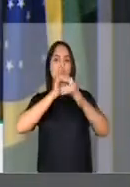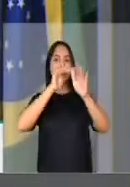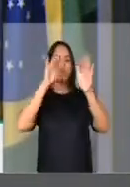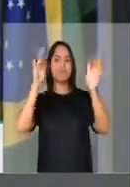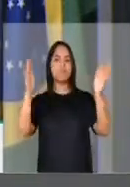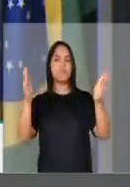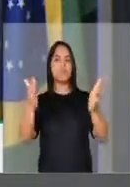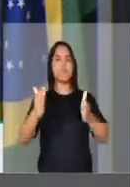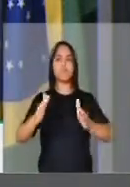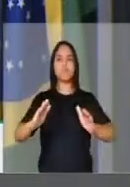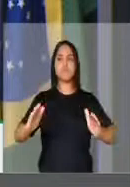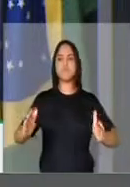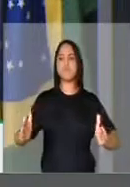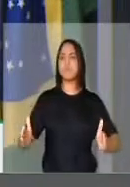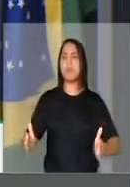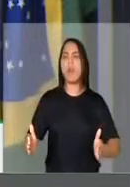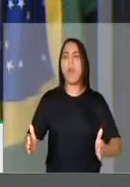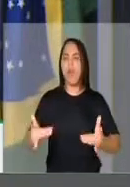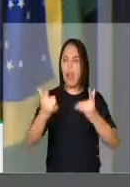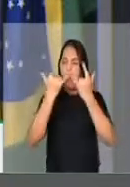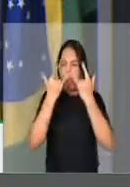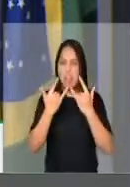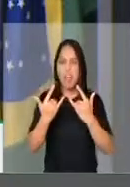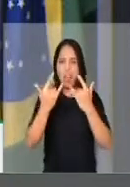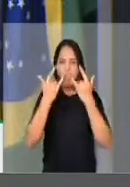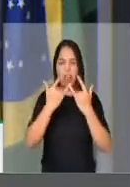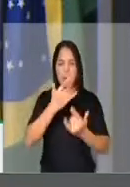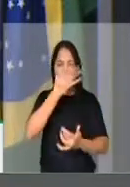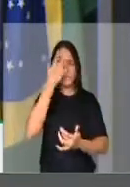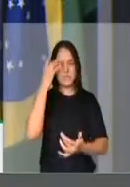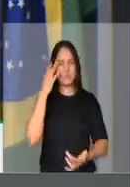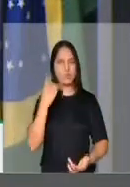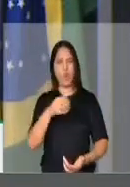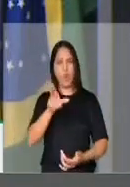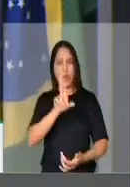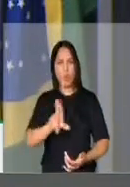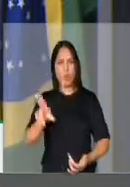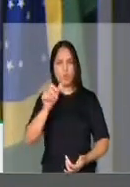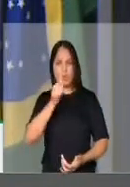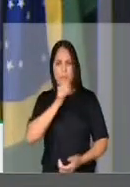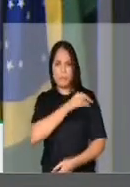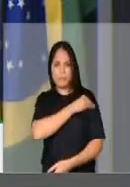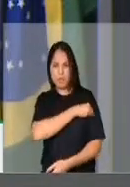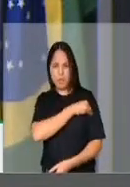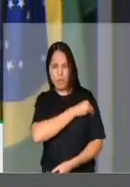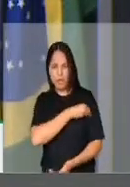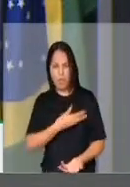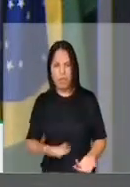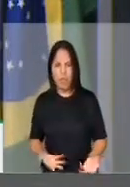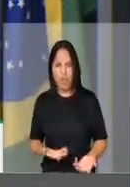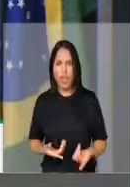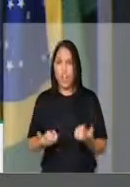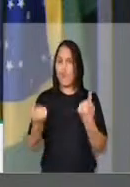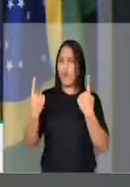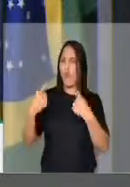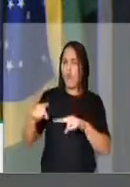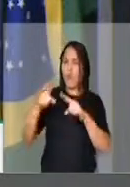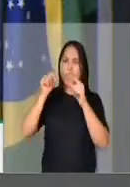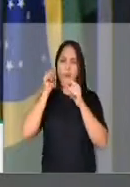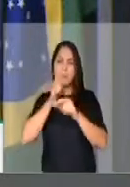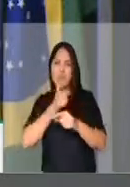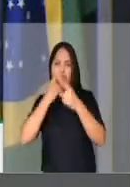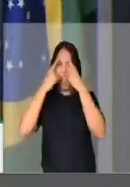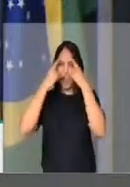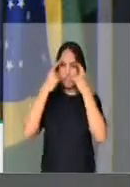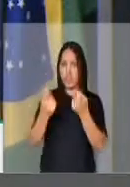né incentivando o uso eo aumento da bebida alcoólica as consequências no trânsito à violência contra a mulher contra